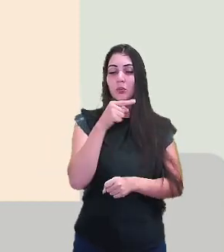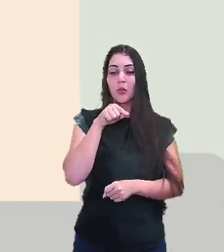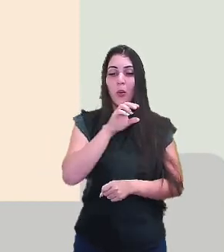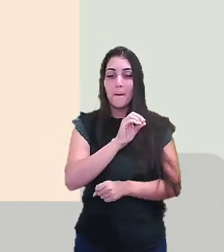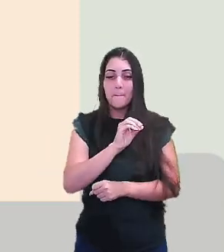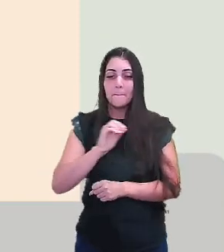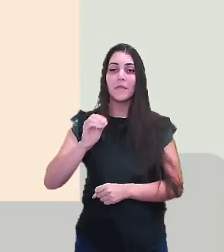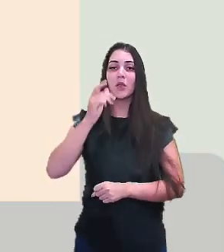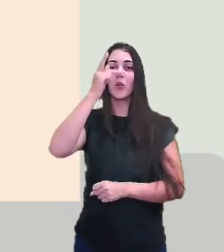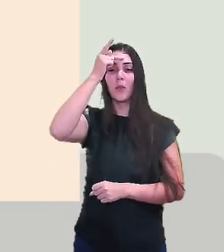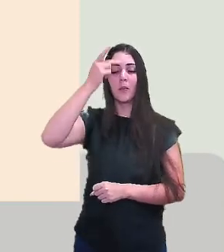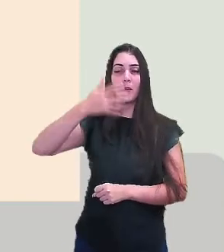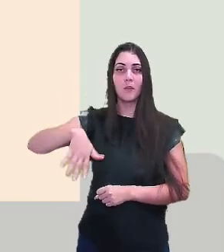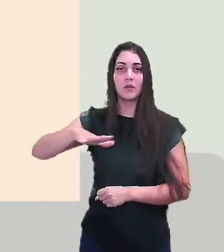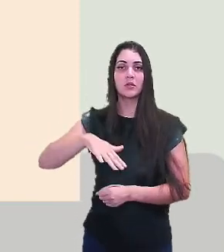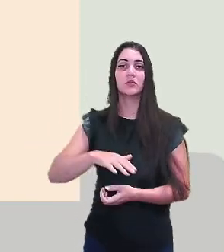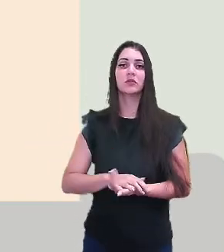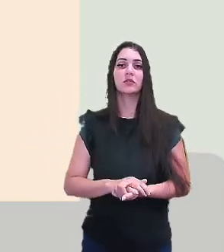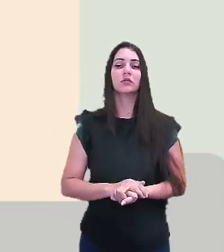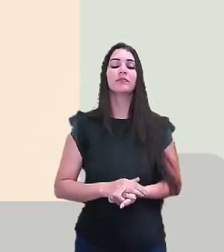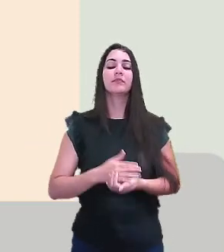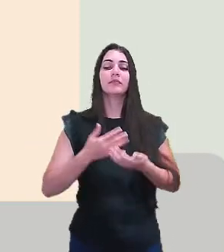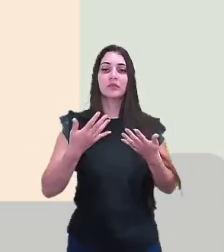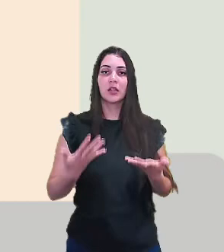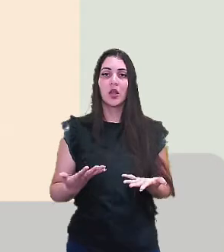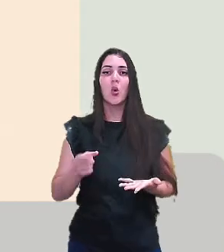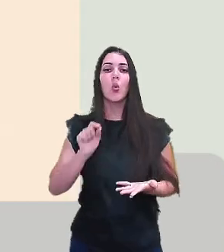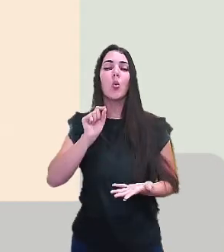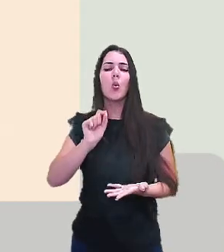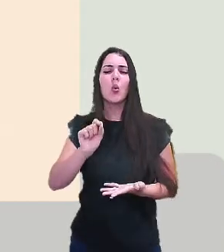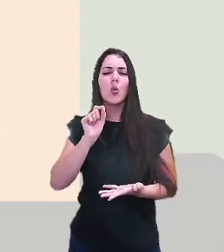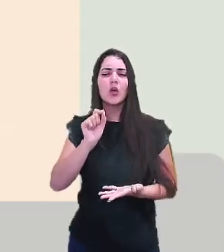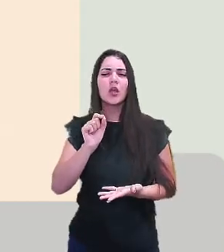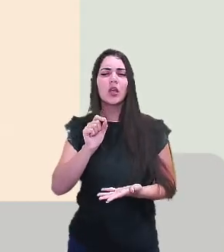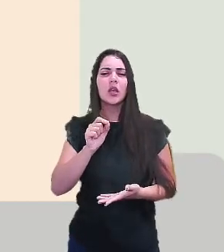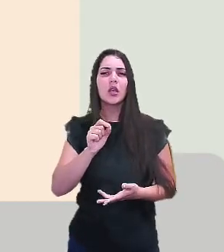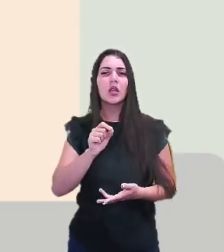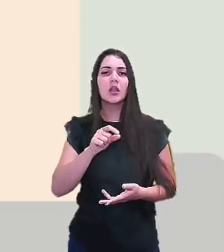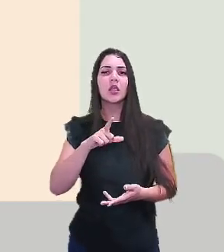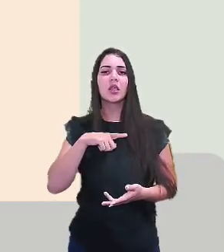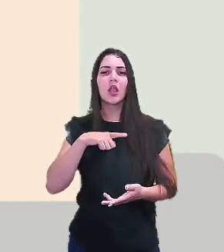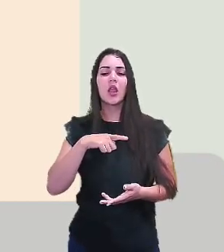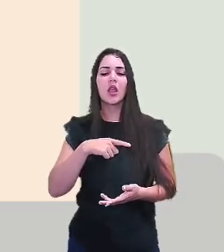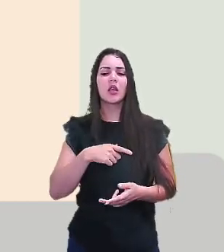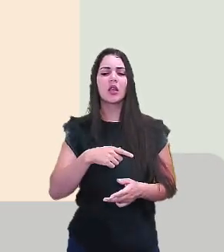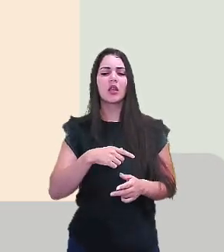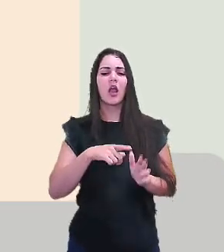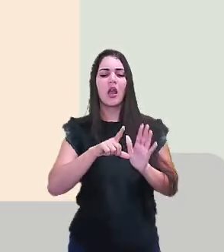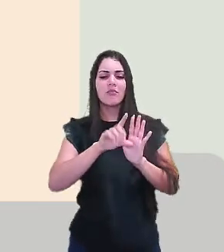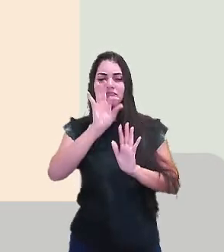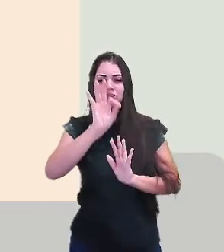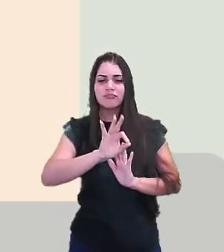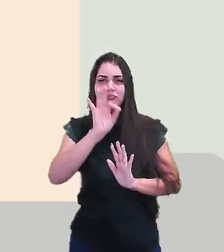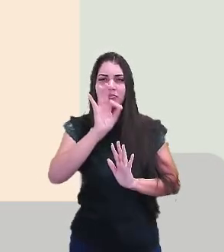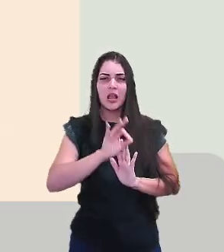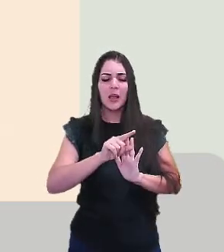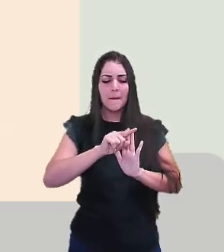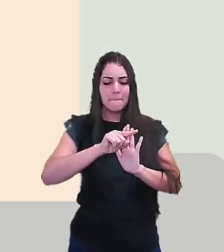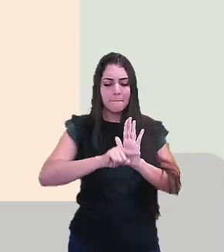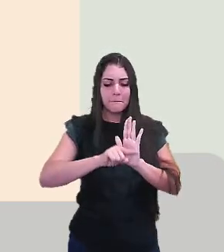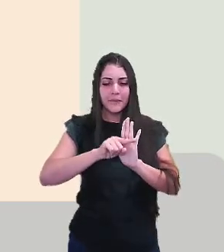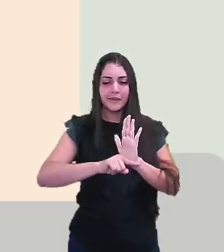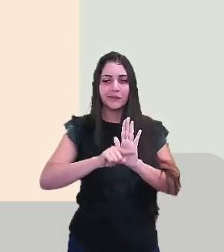certo? Causas da queda da natalidade. O que é que causa a taxa baixinha de nascidos, né? O que é que causa